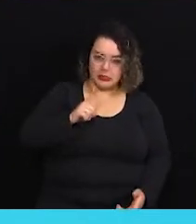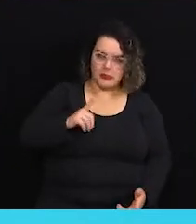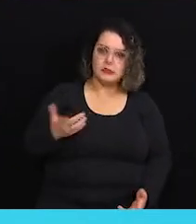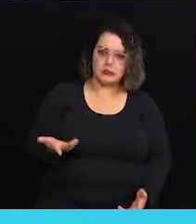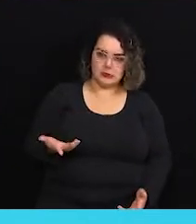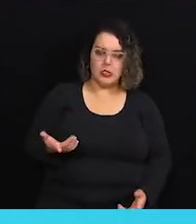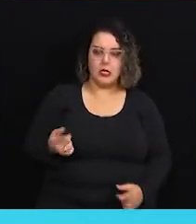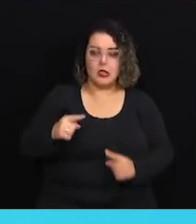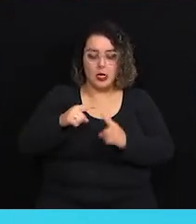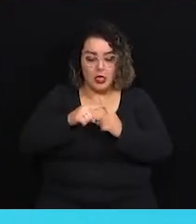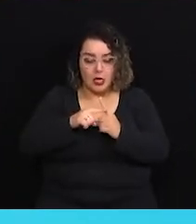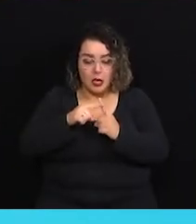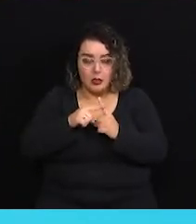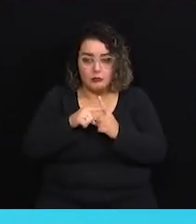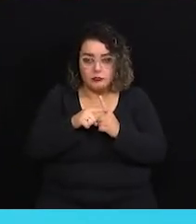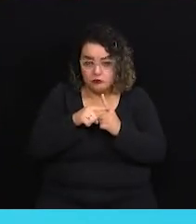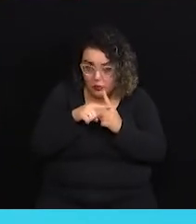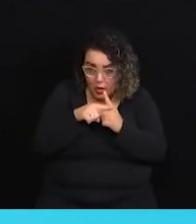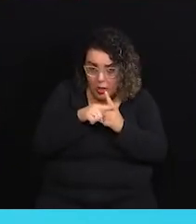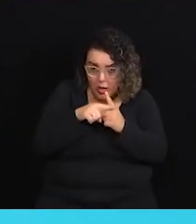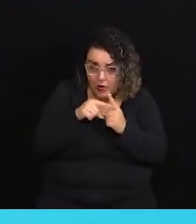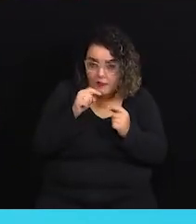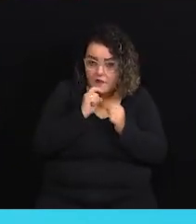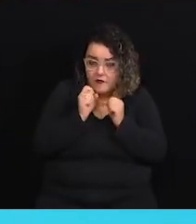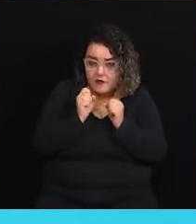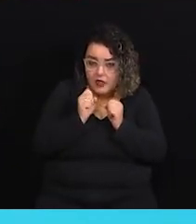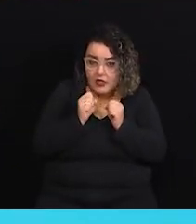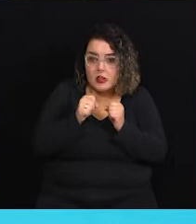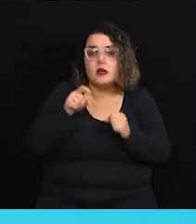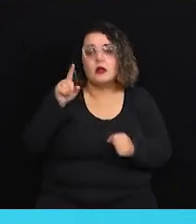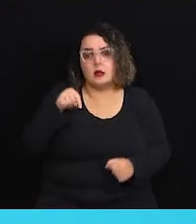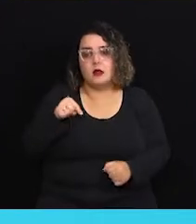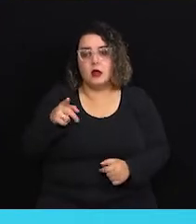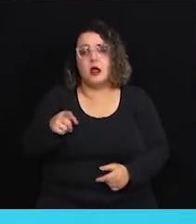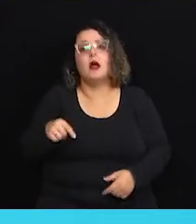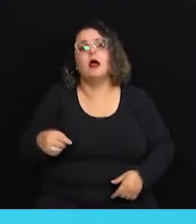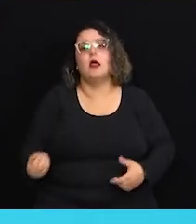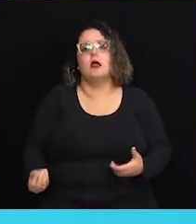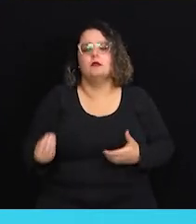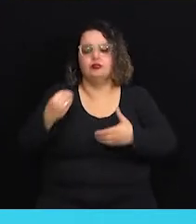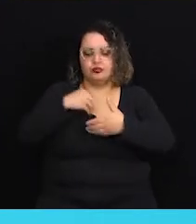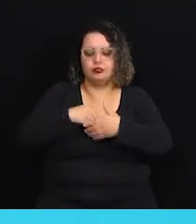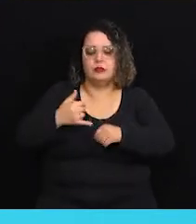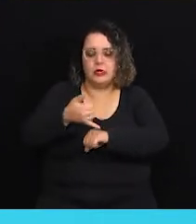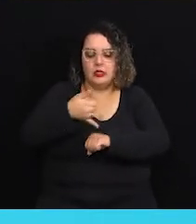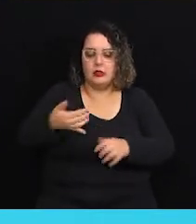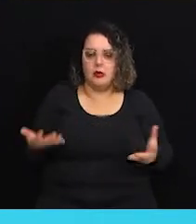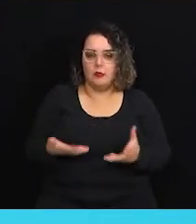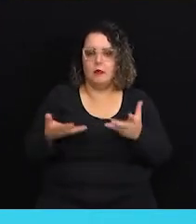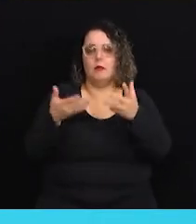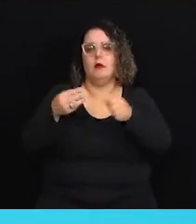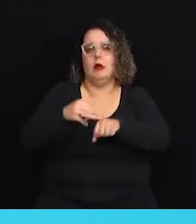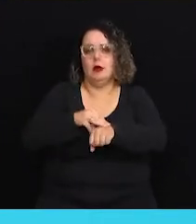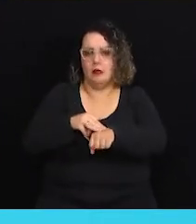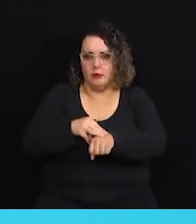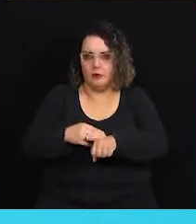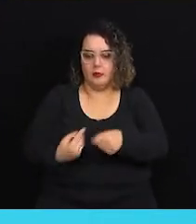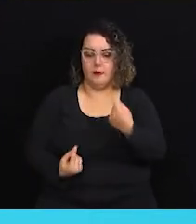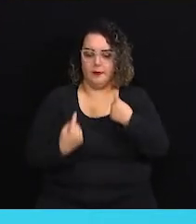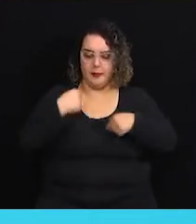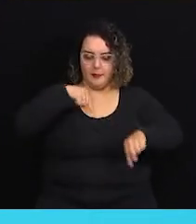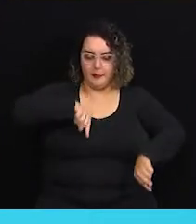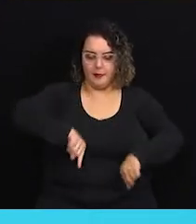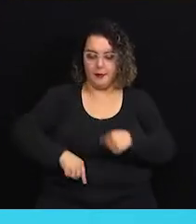Mas a temperatura fria é o ponto de gatilho para ativar esse tipo de gordura marrom que vai acionar o nosso